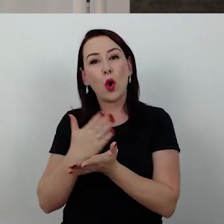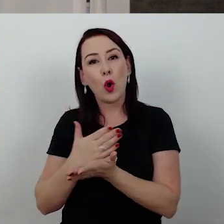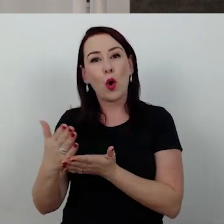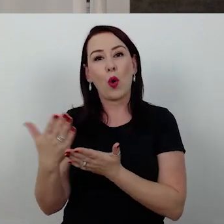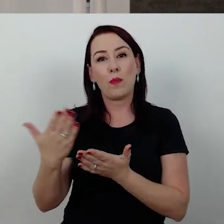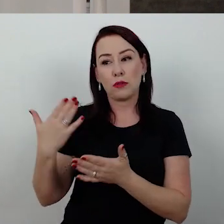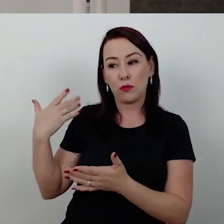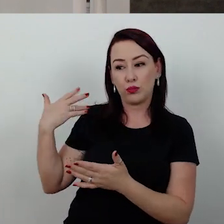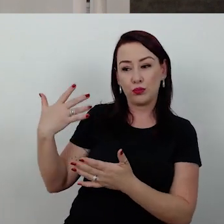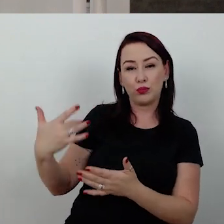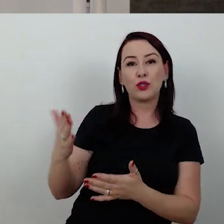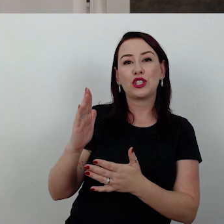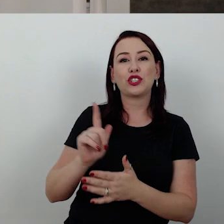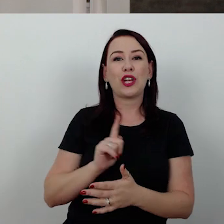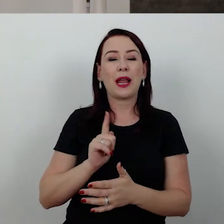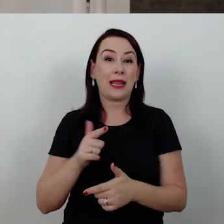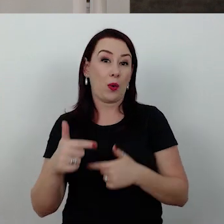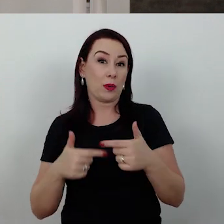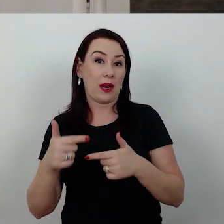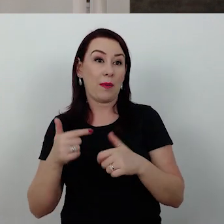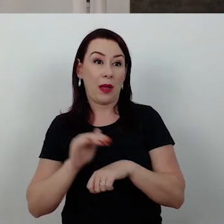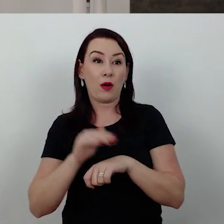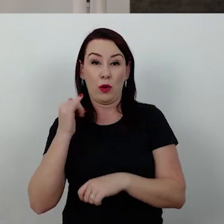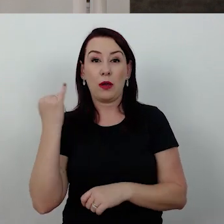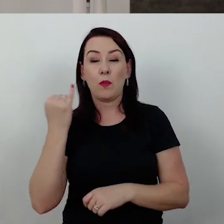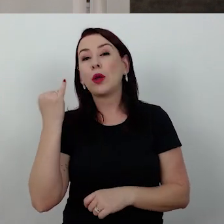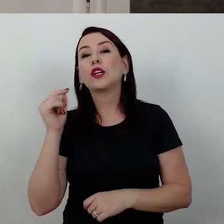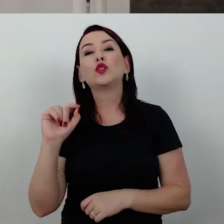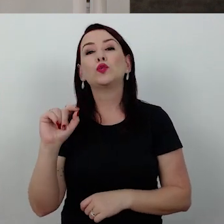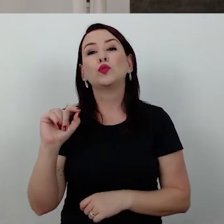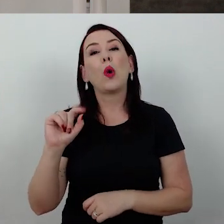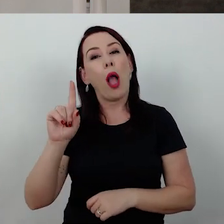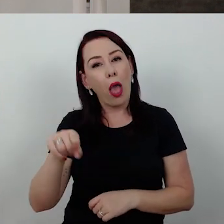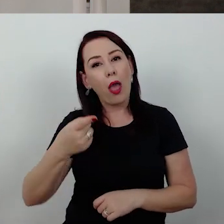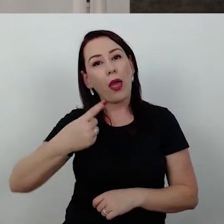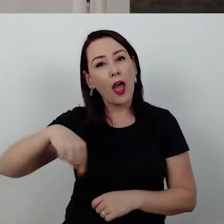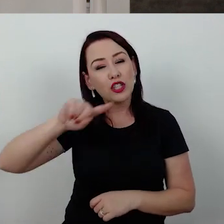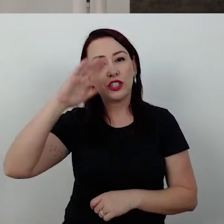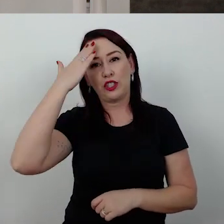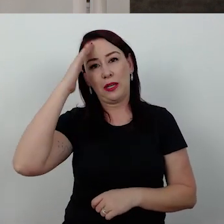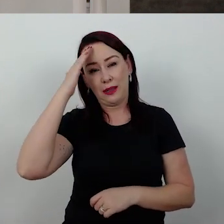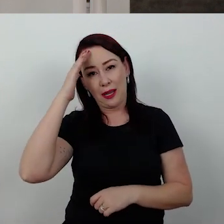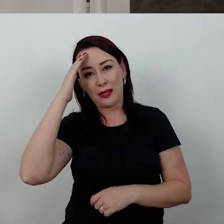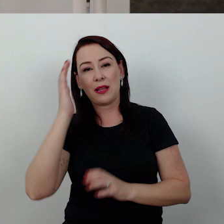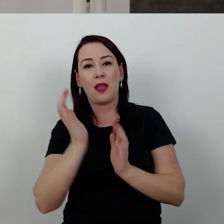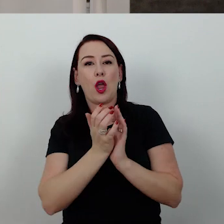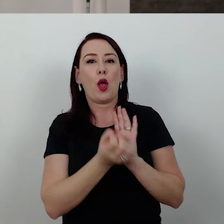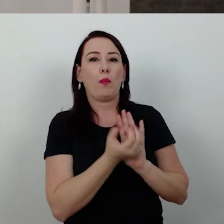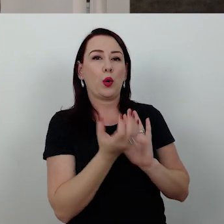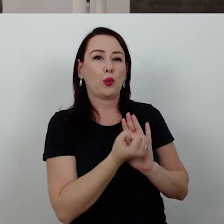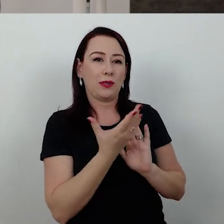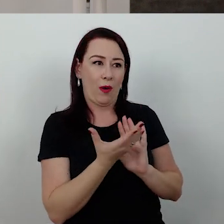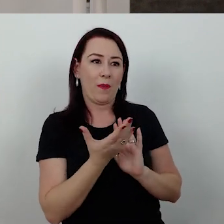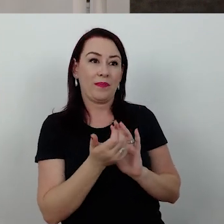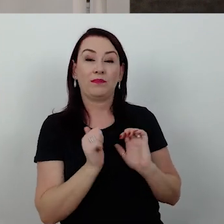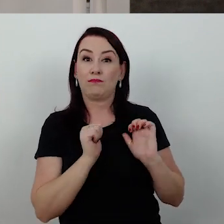a fazer, né, nessa última gestão para cá, um trabalho também muito importante, que é de entender essas